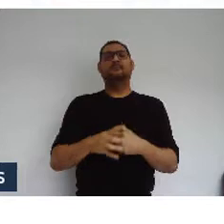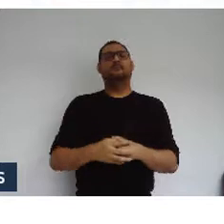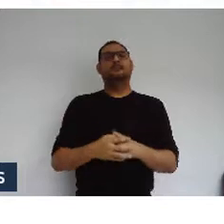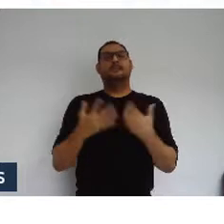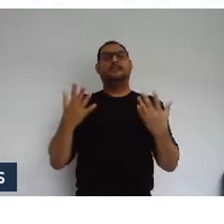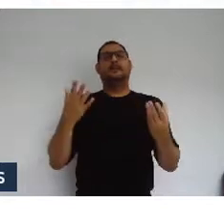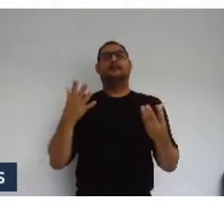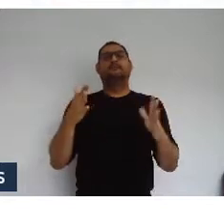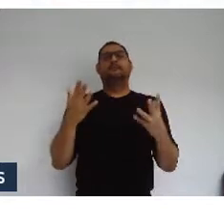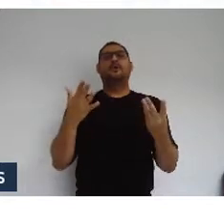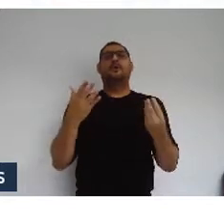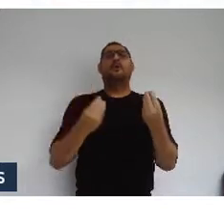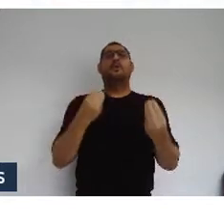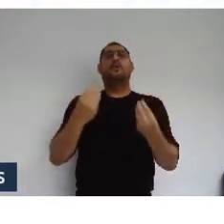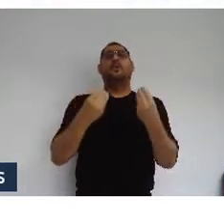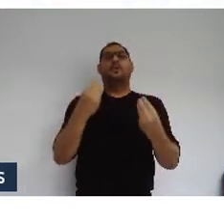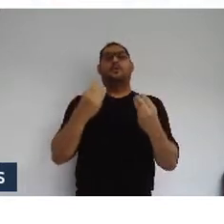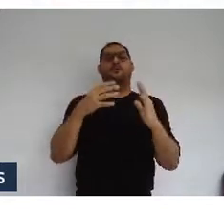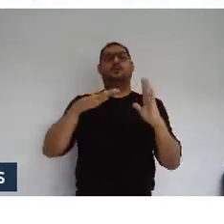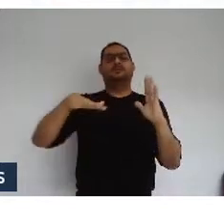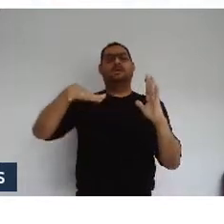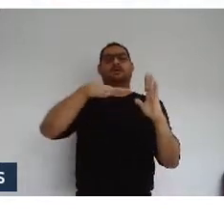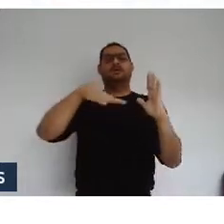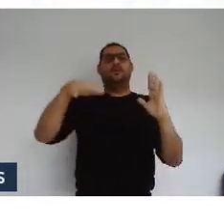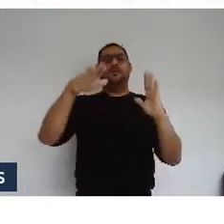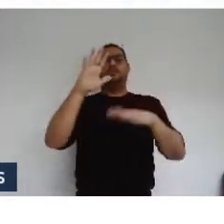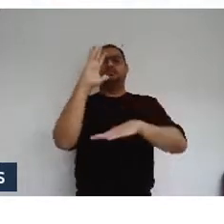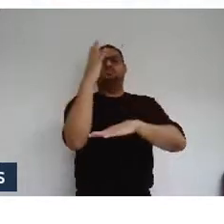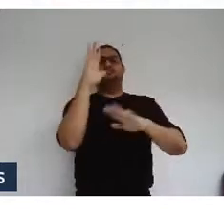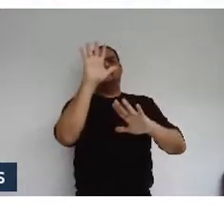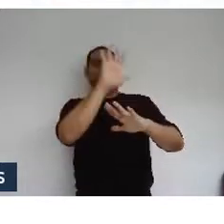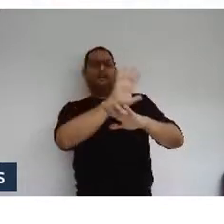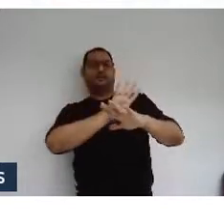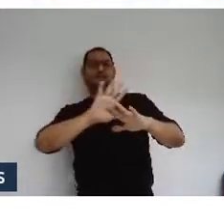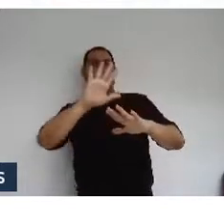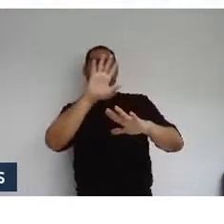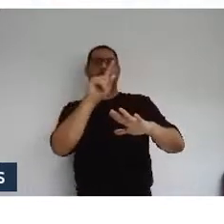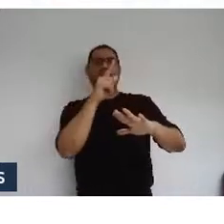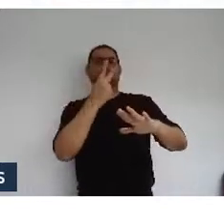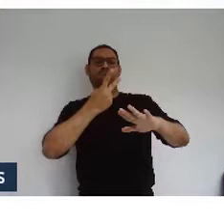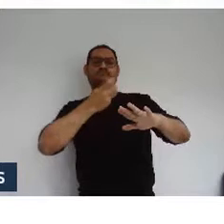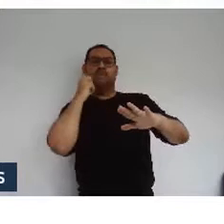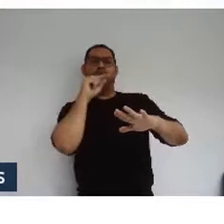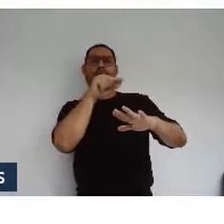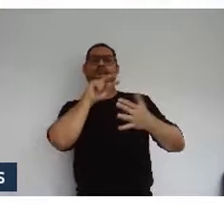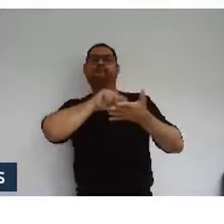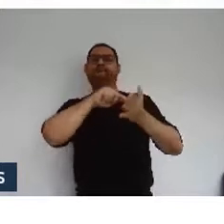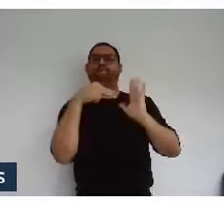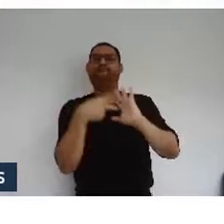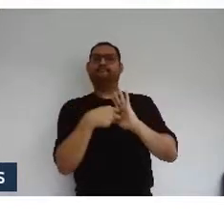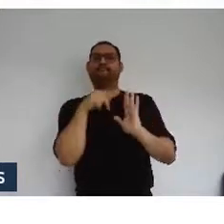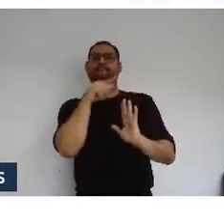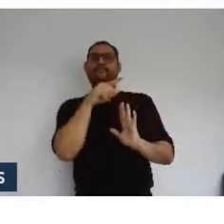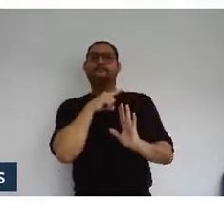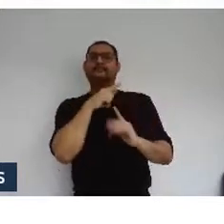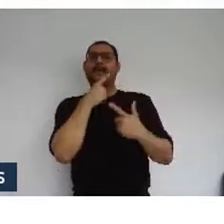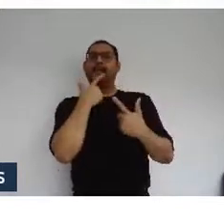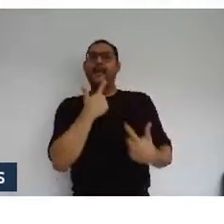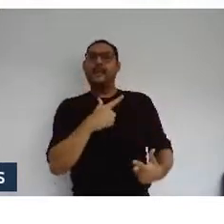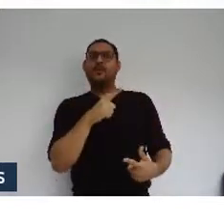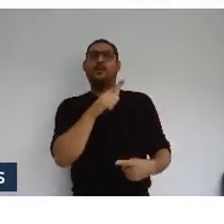Como é que esse território, essa paisagem semiótica, era estudada a partir das línguas que estavam ali presentes